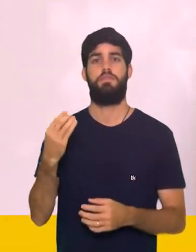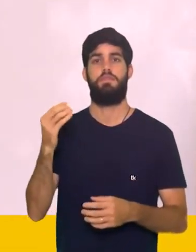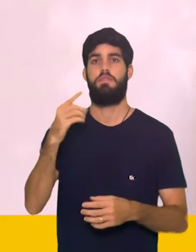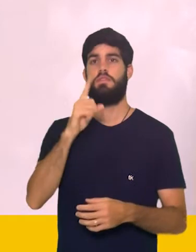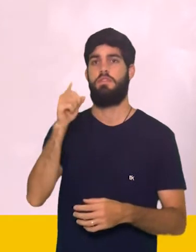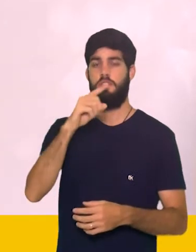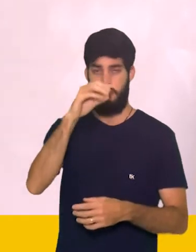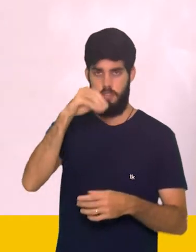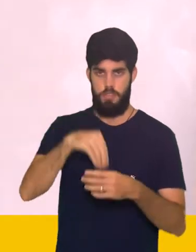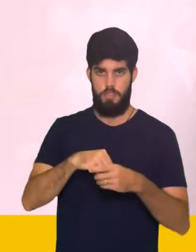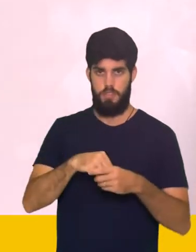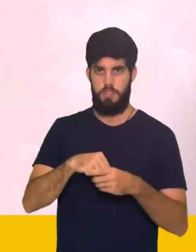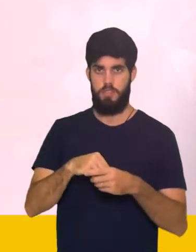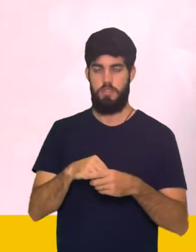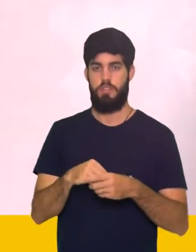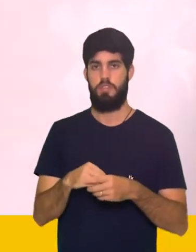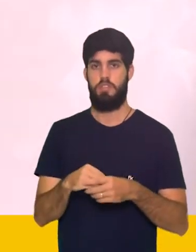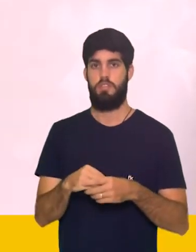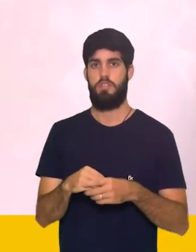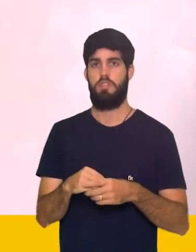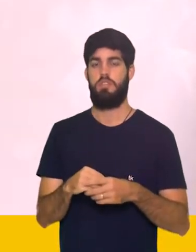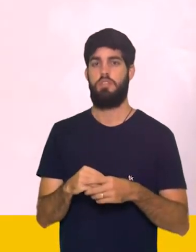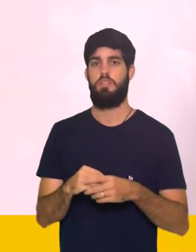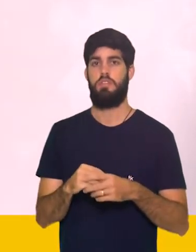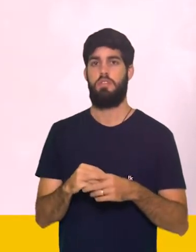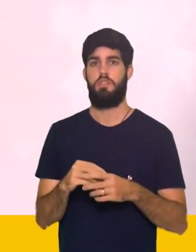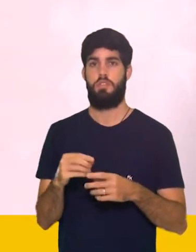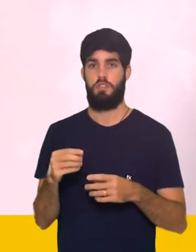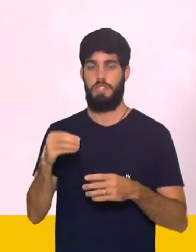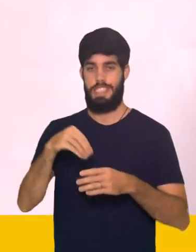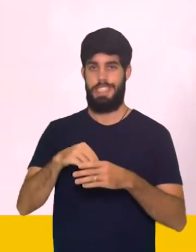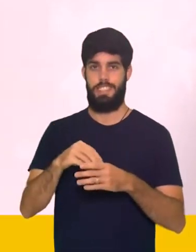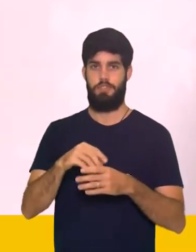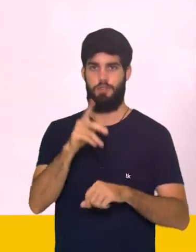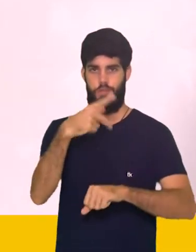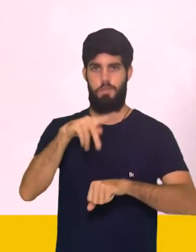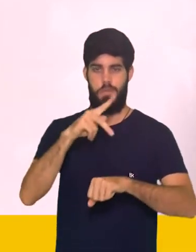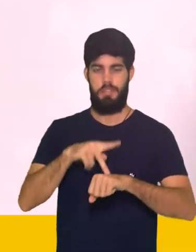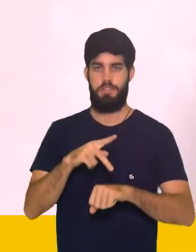na construção do país.